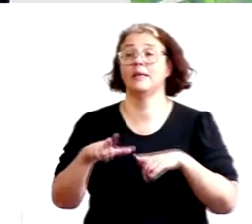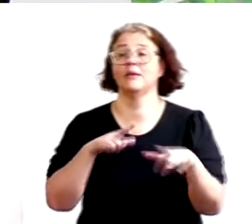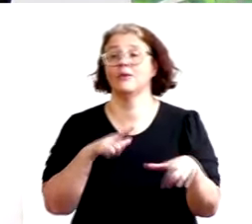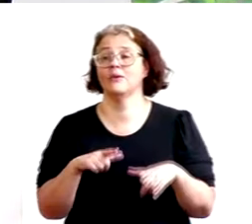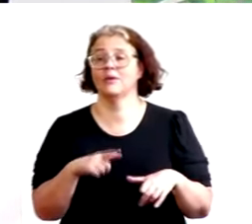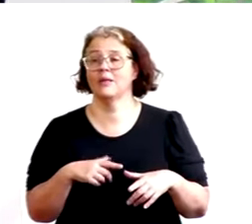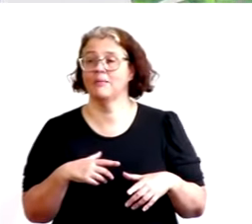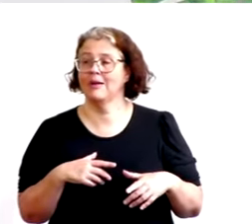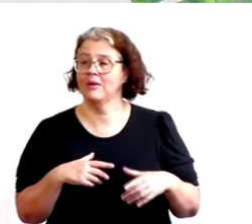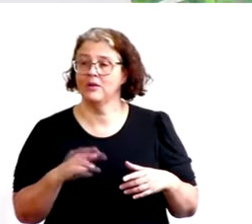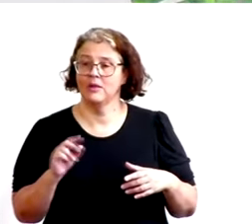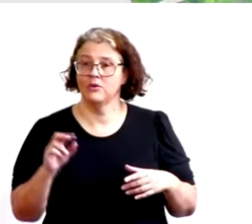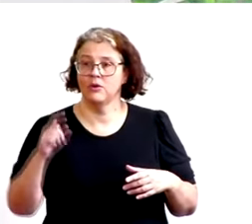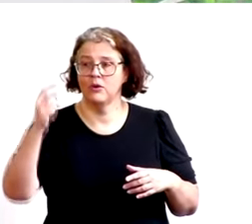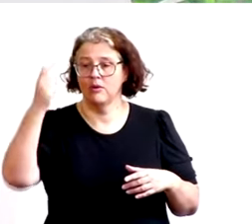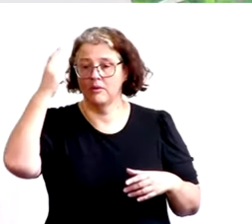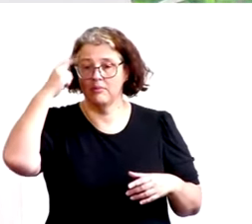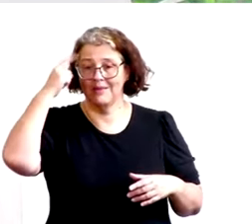cognitivo